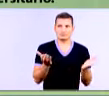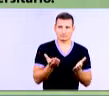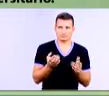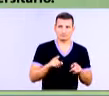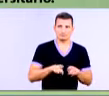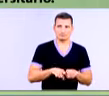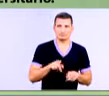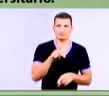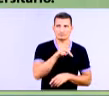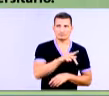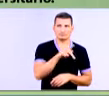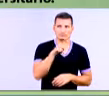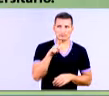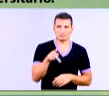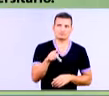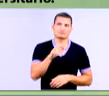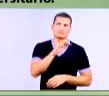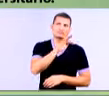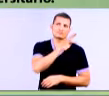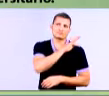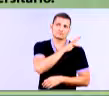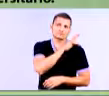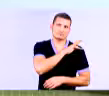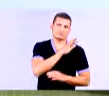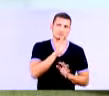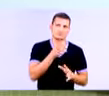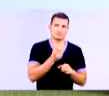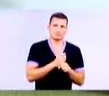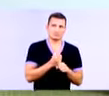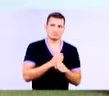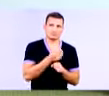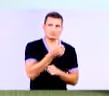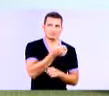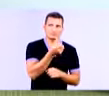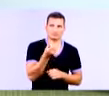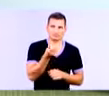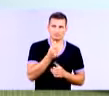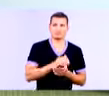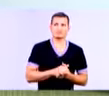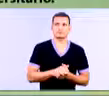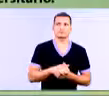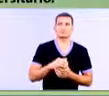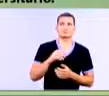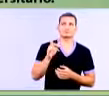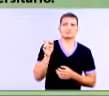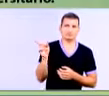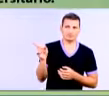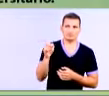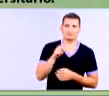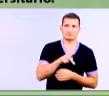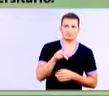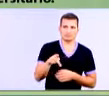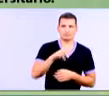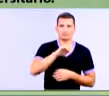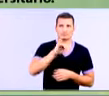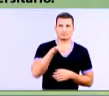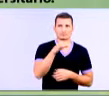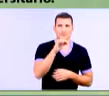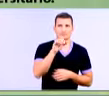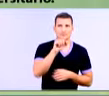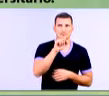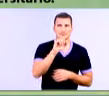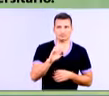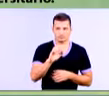universitário professor universitário já há 16 anos. O professor José Márcio, ele formado pela